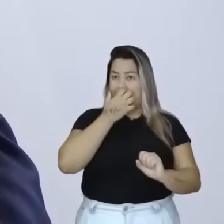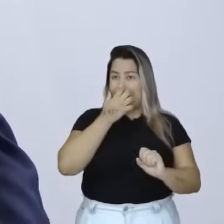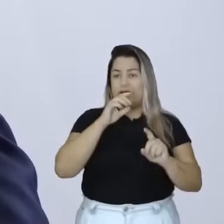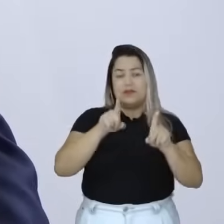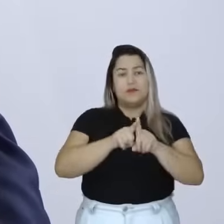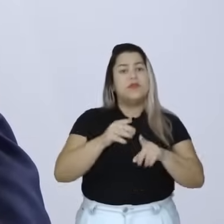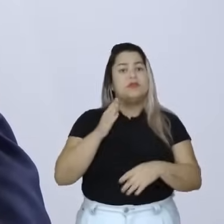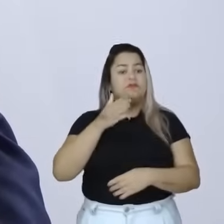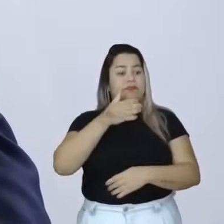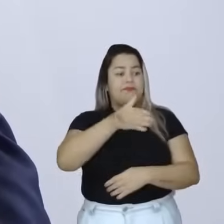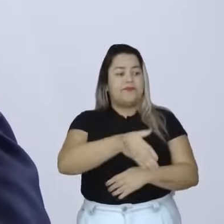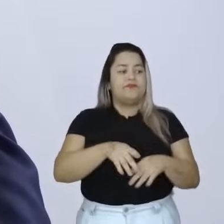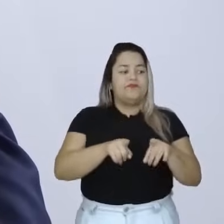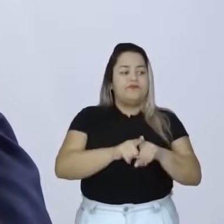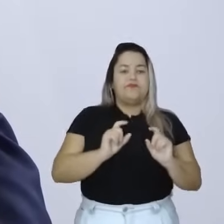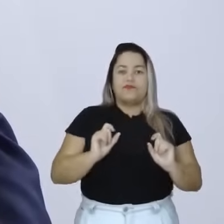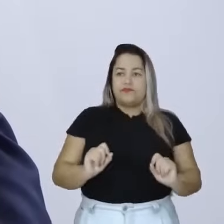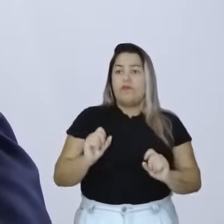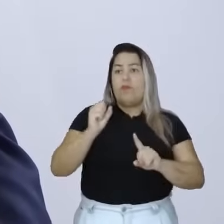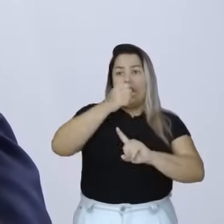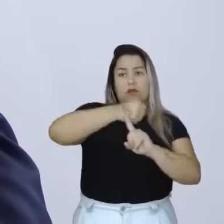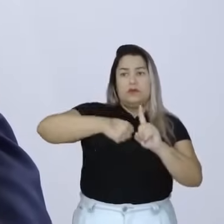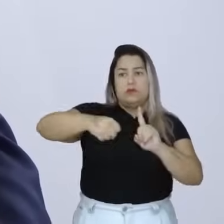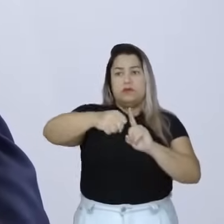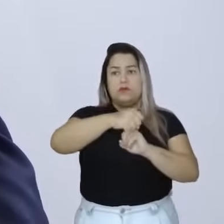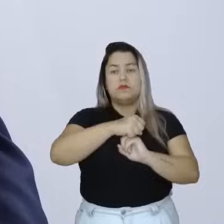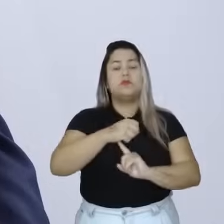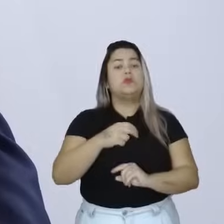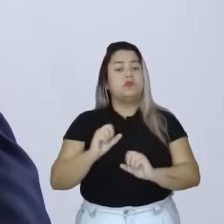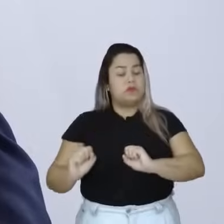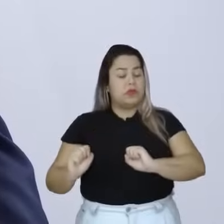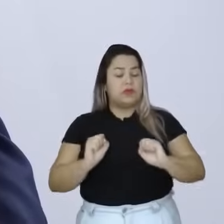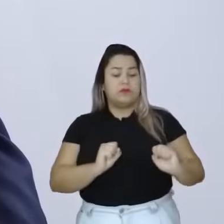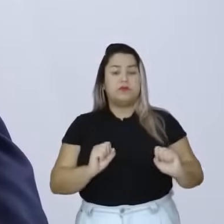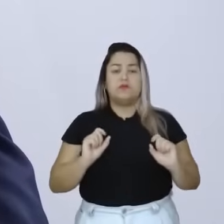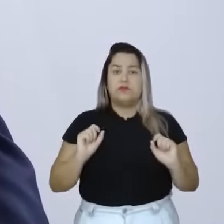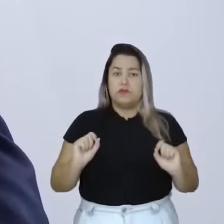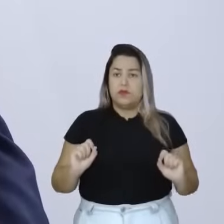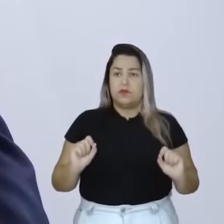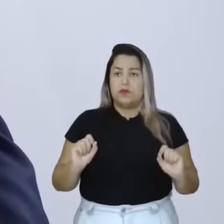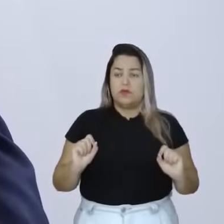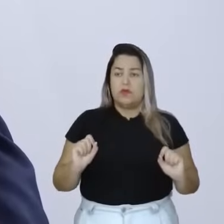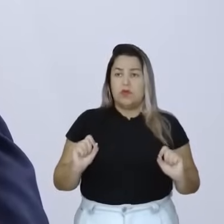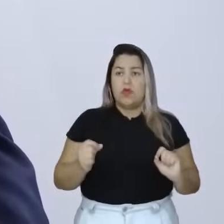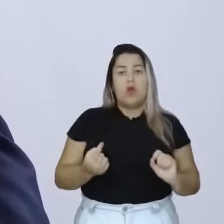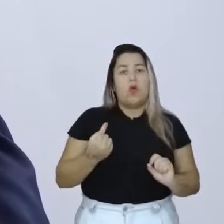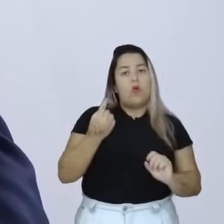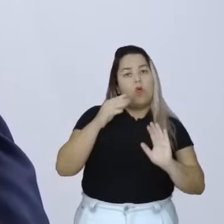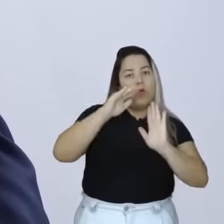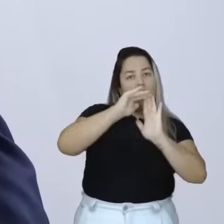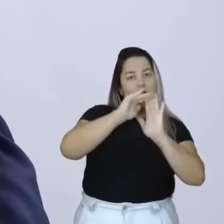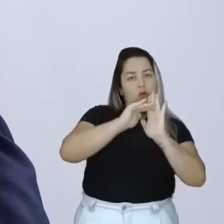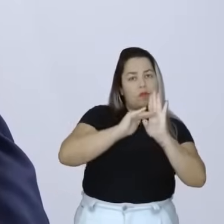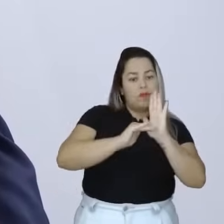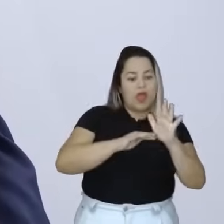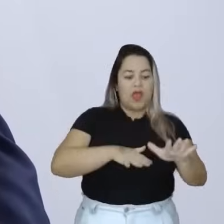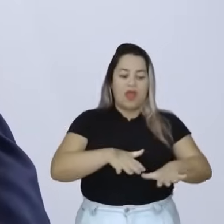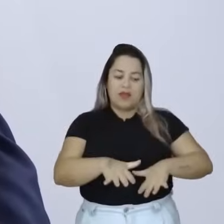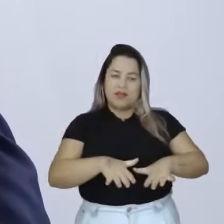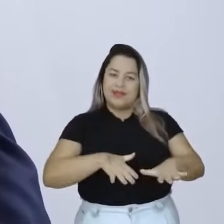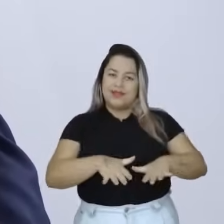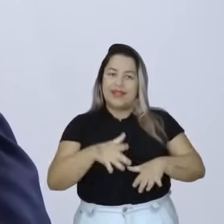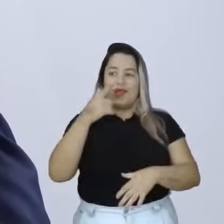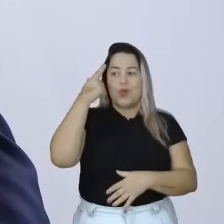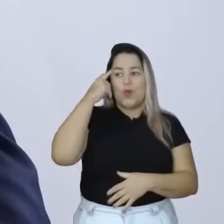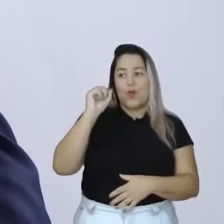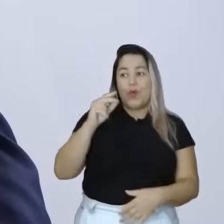da participação direta da sociedade. Se nós pudéssemos pegar um programa ou uma ideia, um movimento, seria